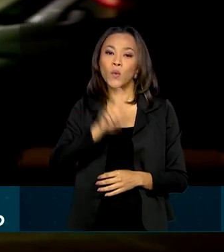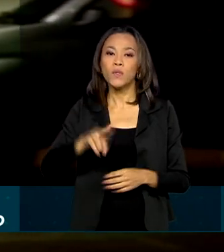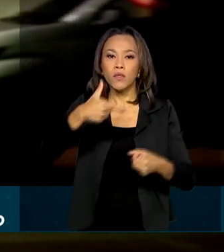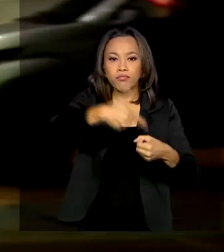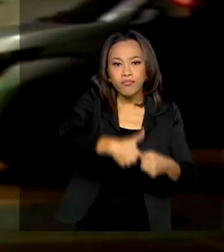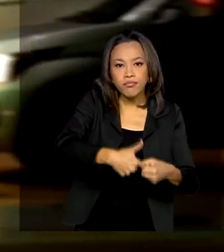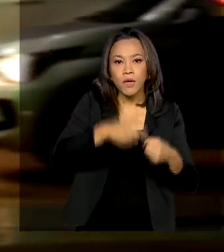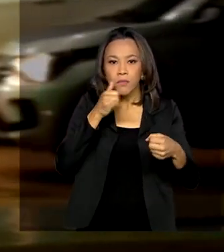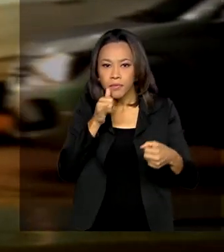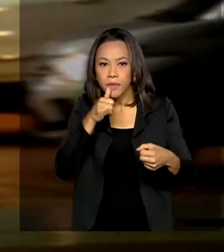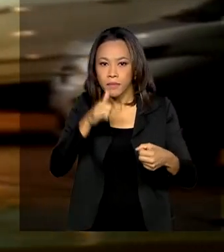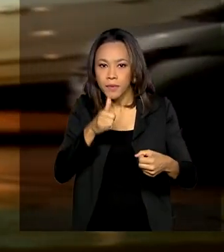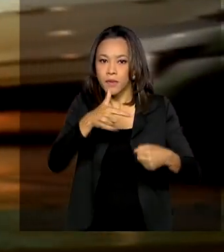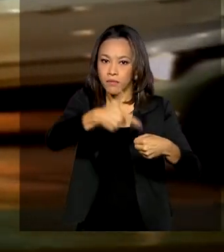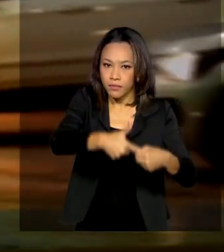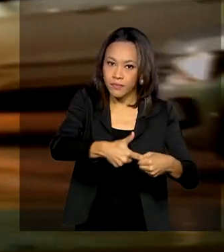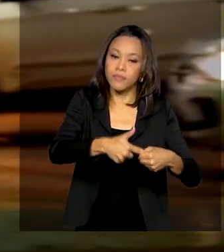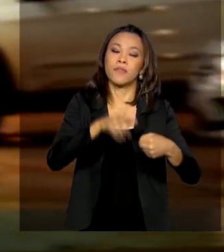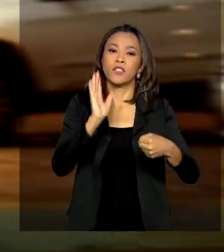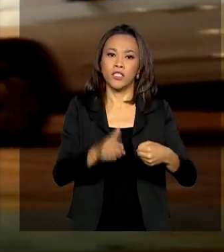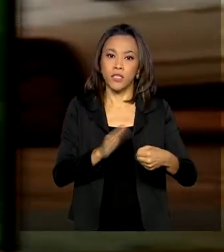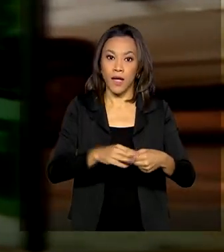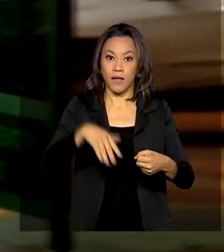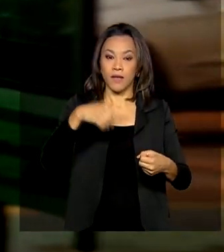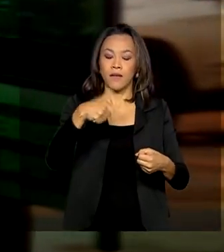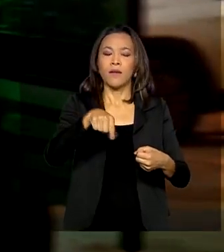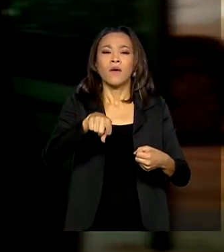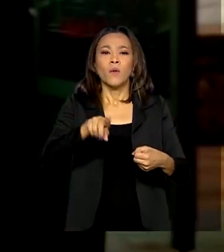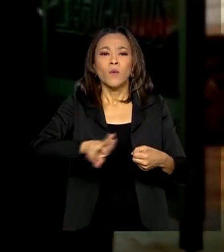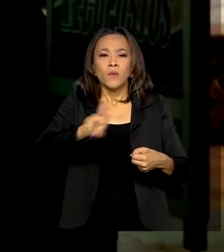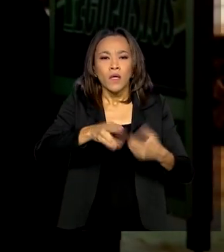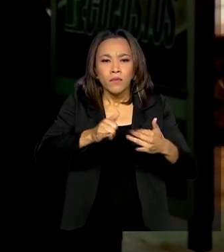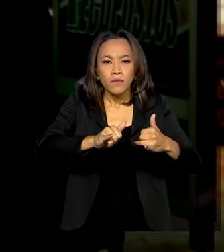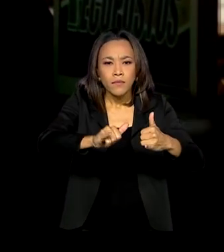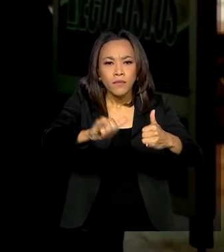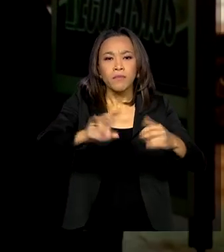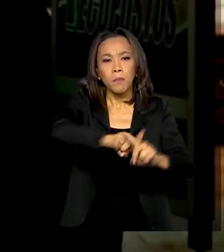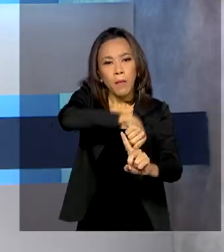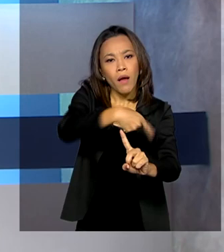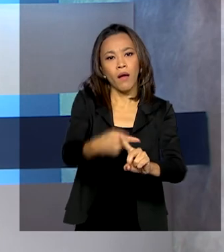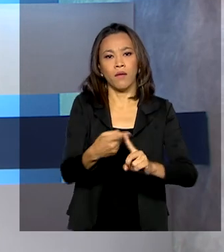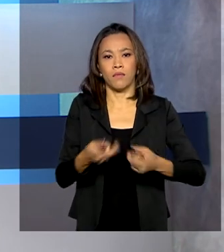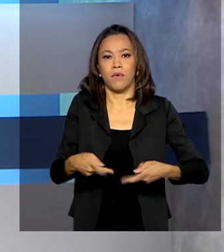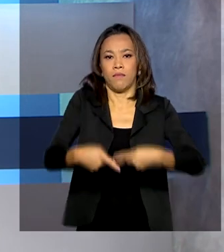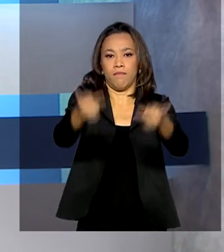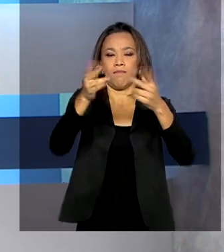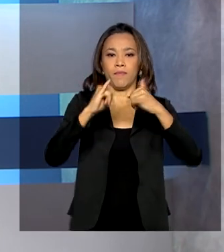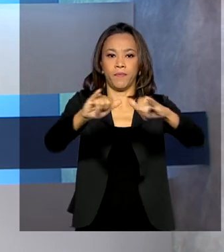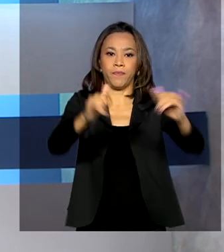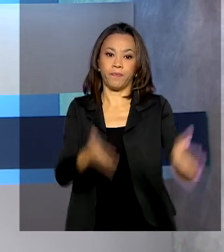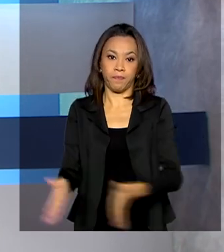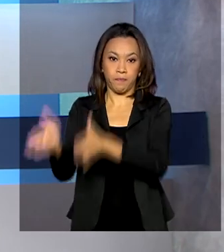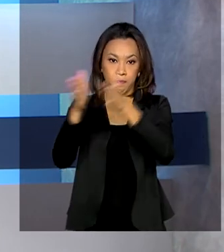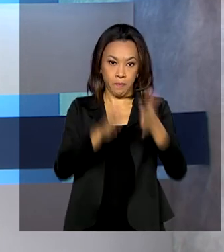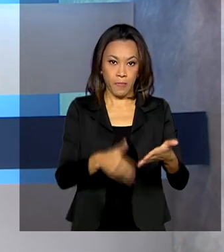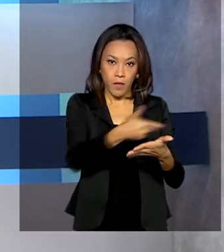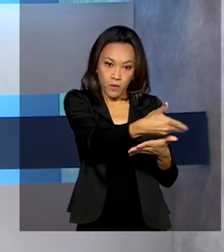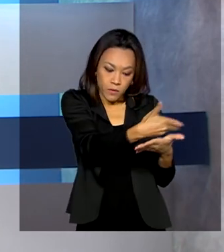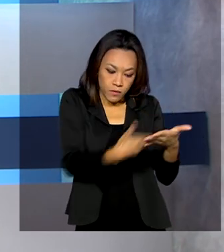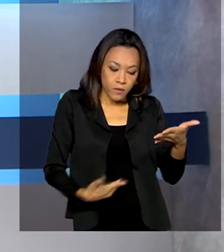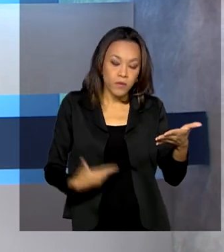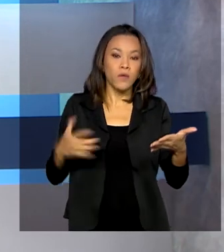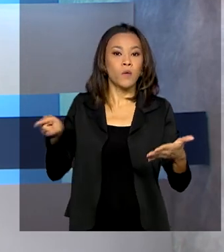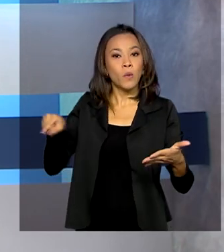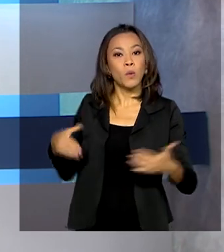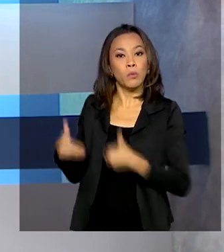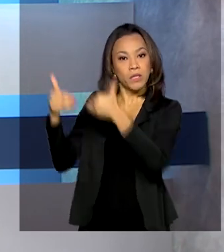autorizada a geração de 120 megawatts de energia elétrica adicionais. Em nota, o Ministério de Minas